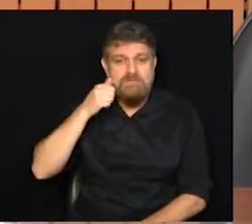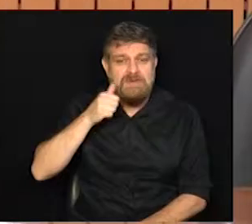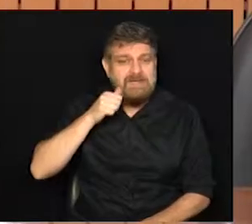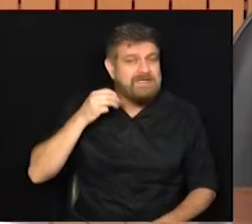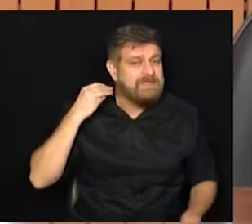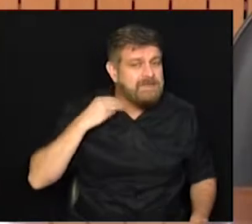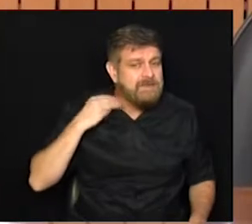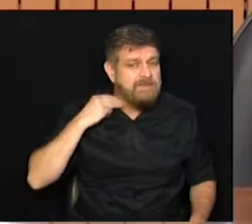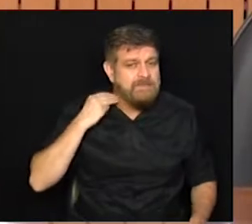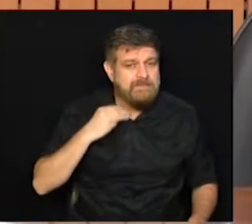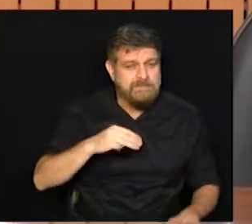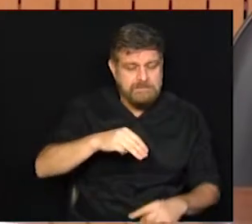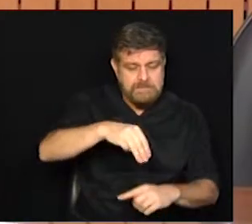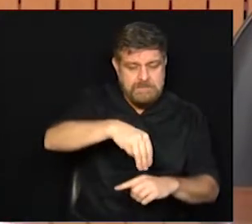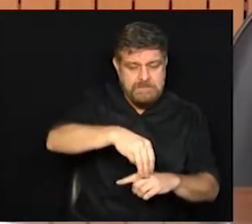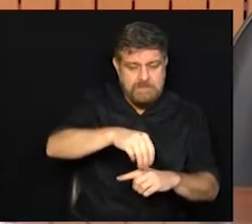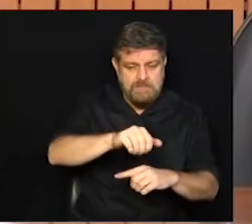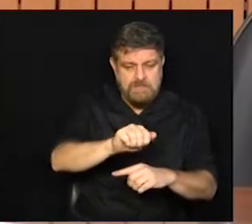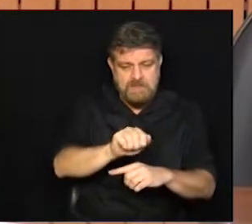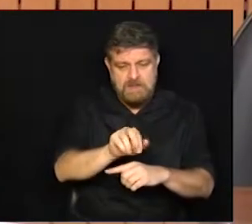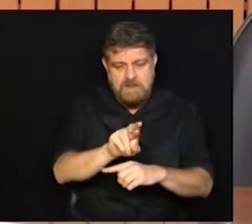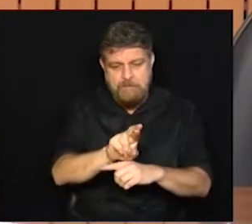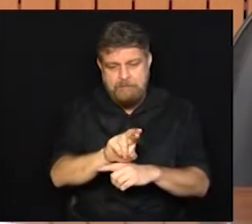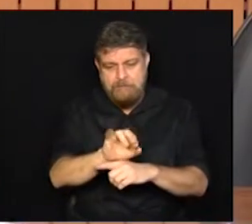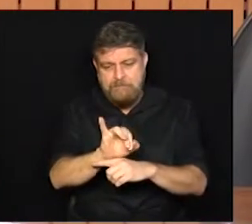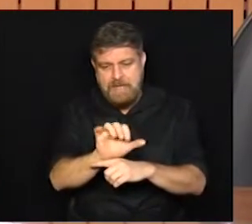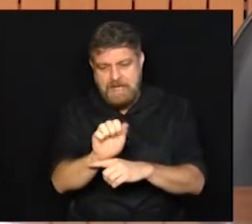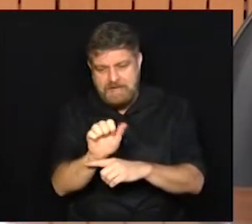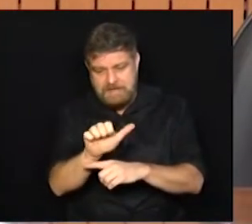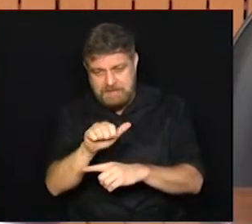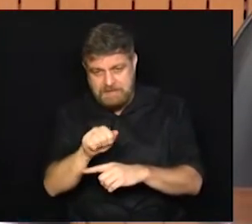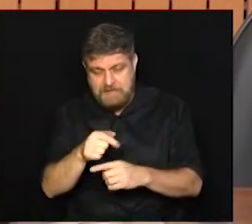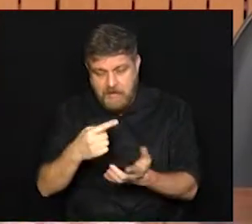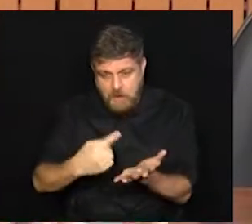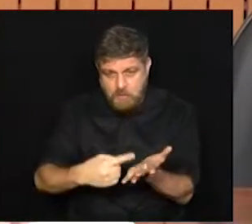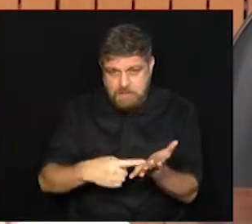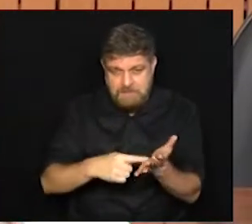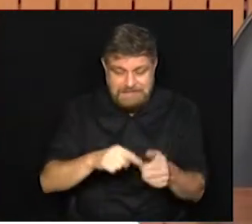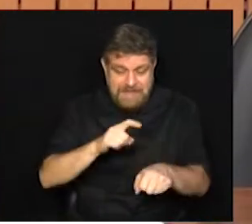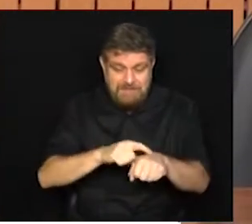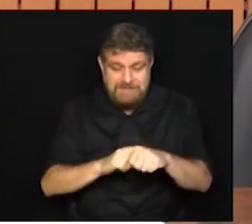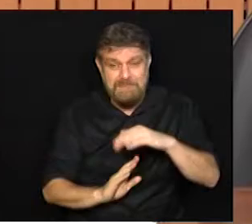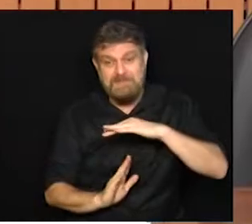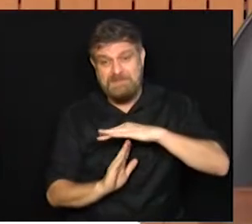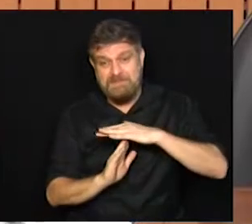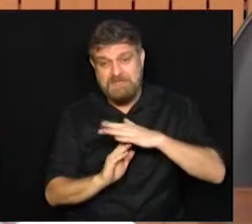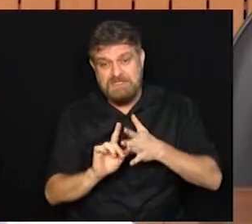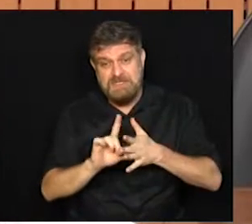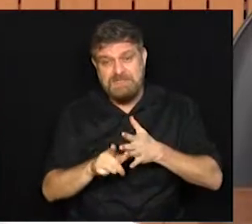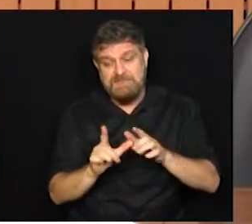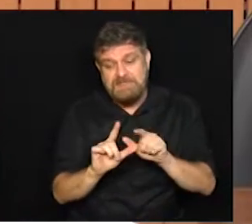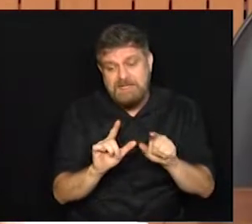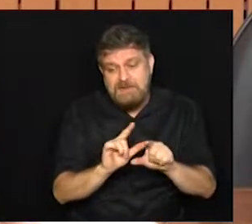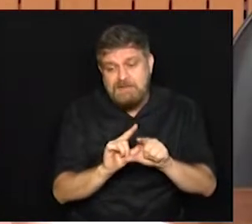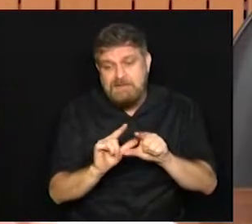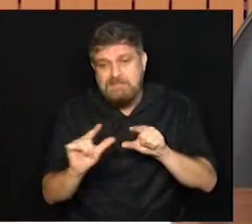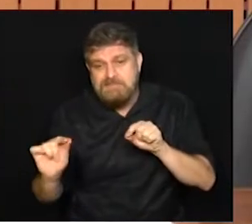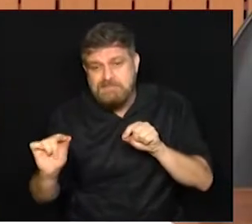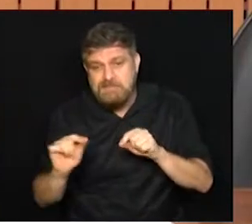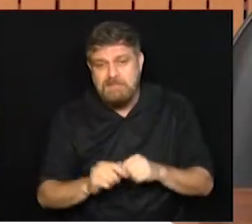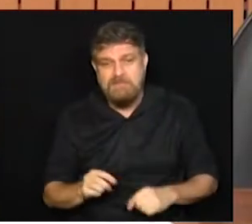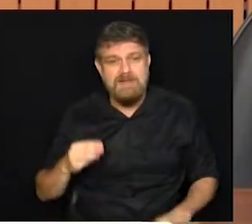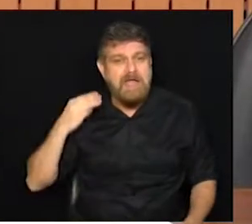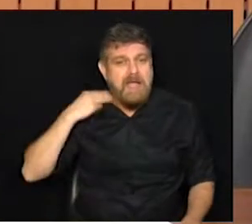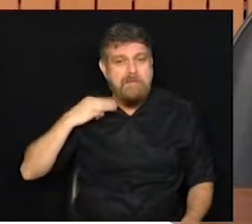Conte. Ela vai ficar conosco até um determinado momento, depois ela tem um outro compromisso, mas a vereadora é muito